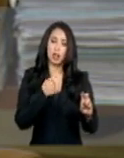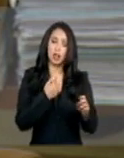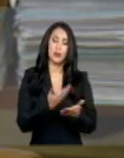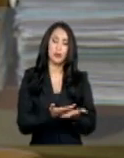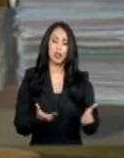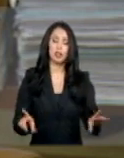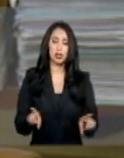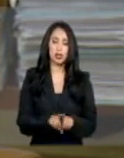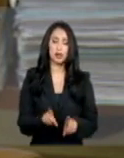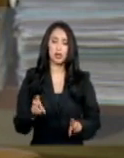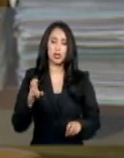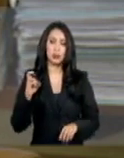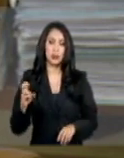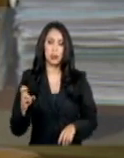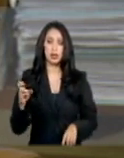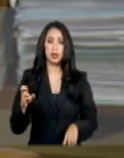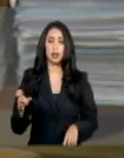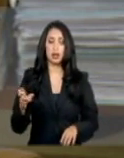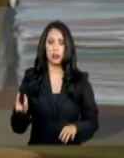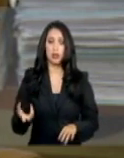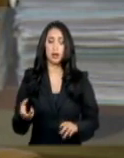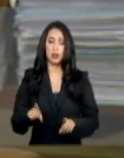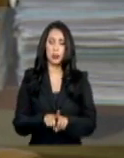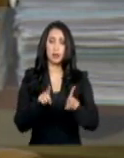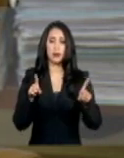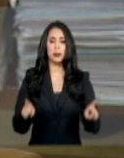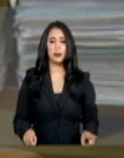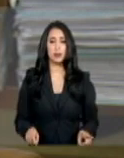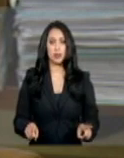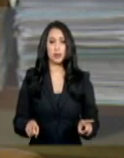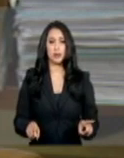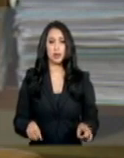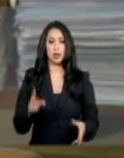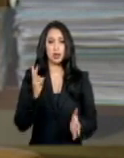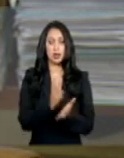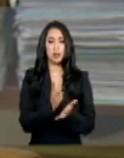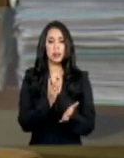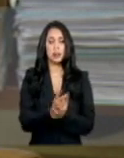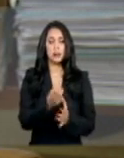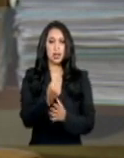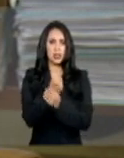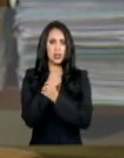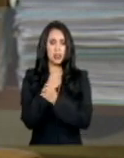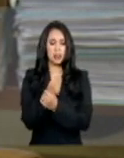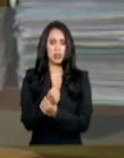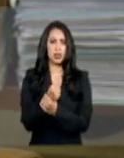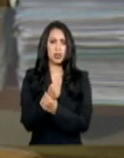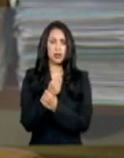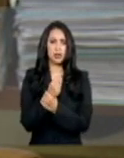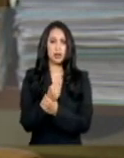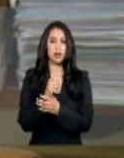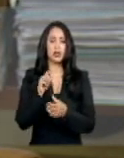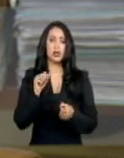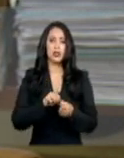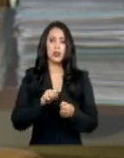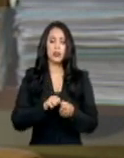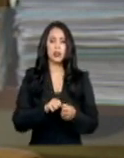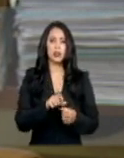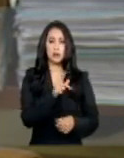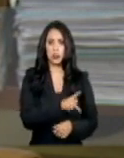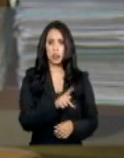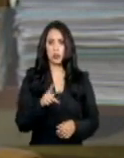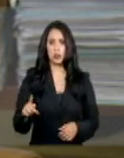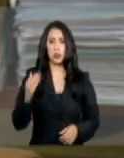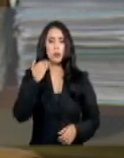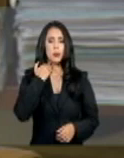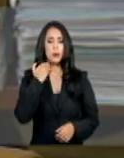entre o símbolo daquela época mas de qualquer maneira neste mandado de segurança impetrado pelo pela presidência do banco